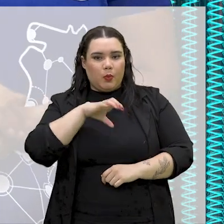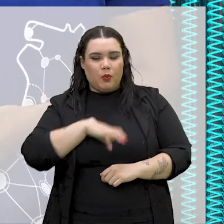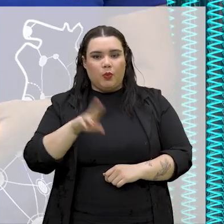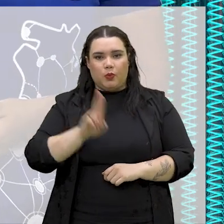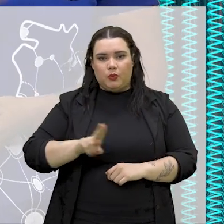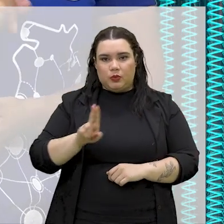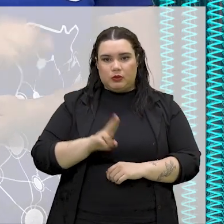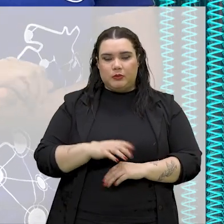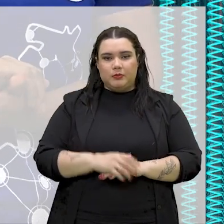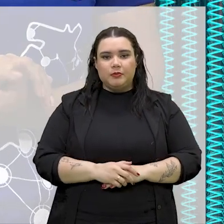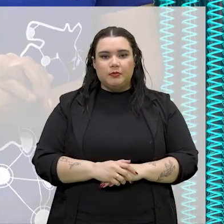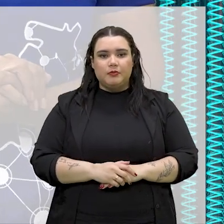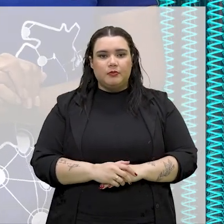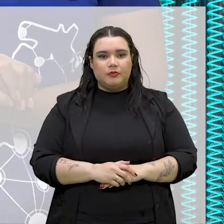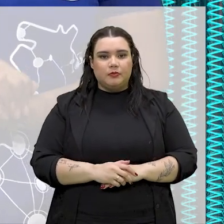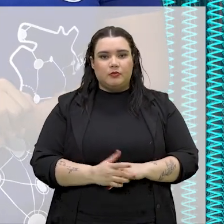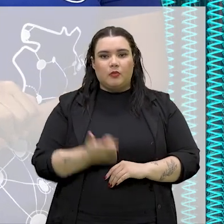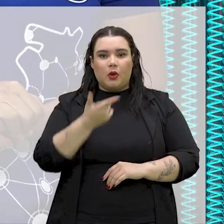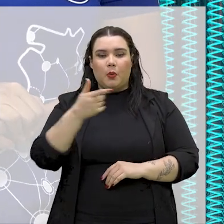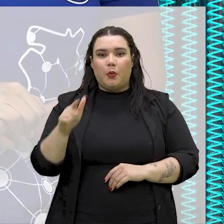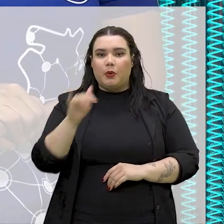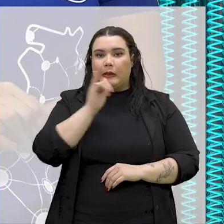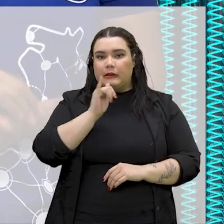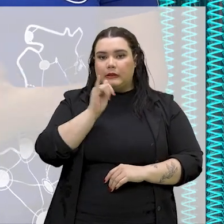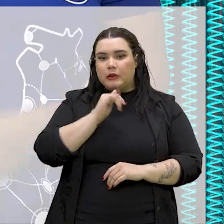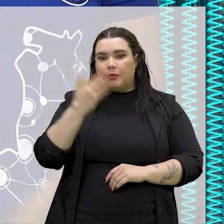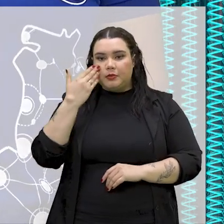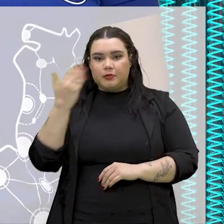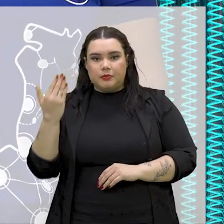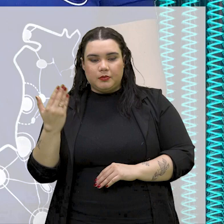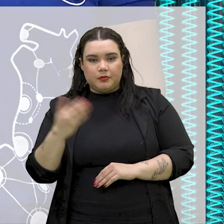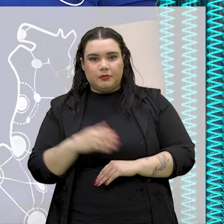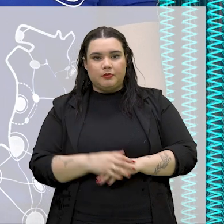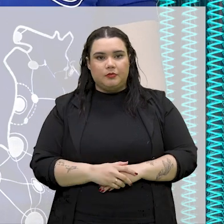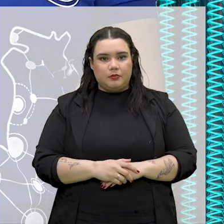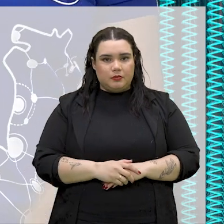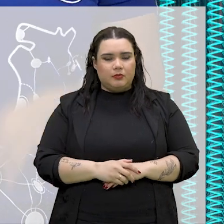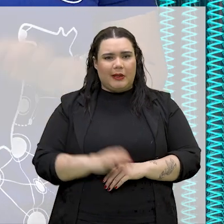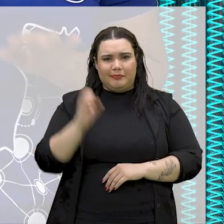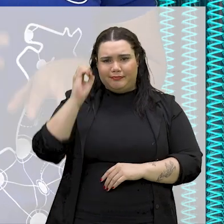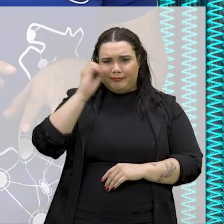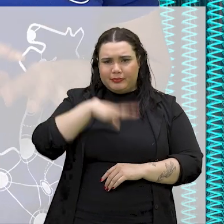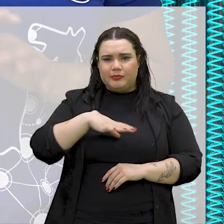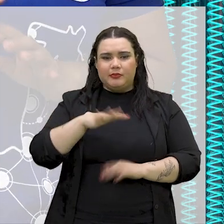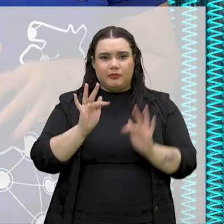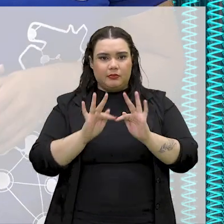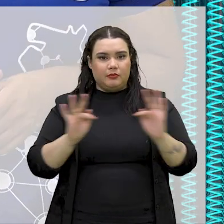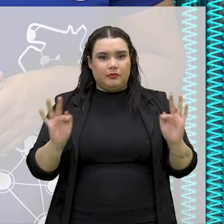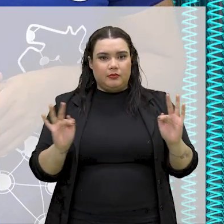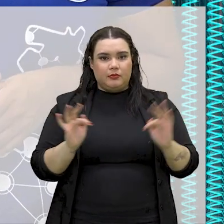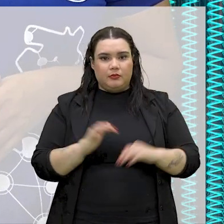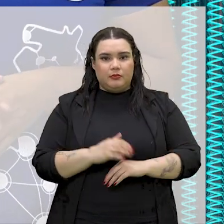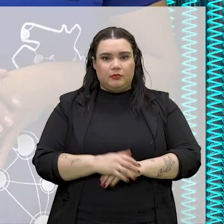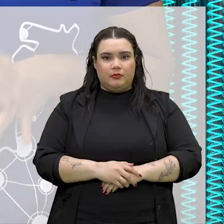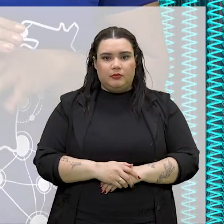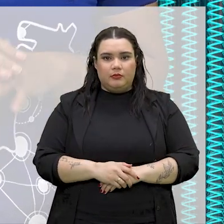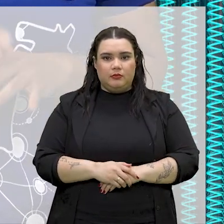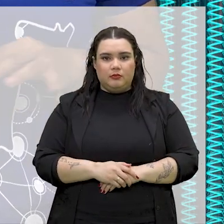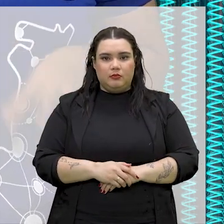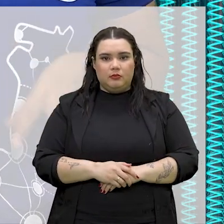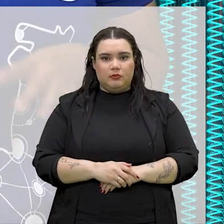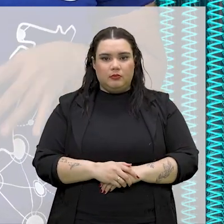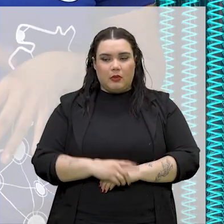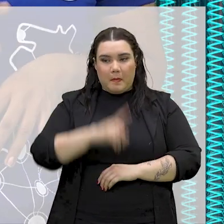também. Vejam aqui outro exemplo. Essa aqui tá bem rude. Do it immediately. Faz